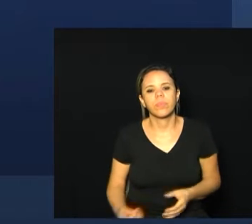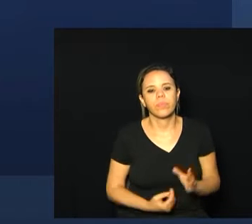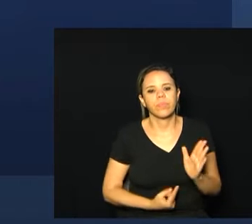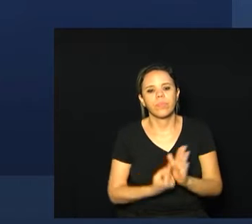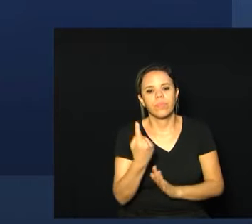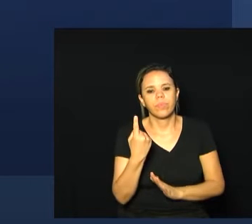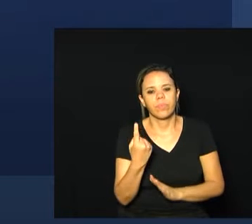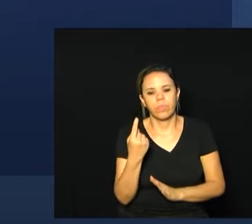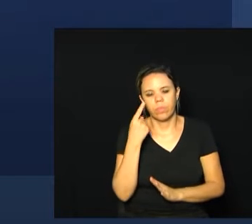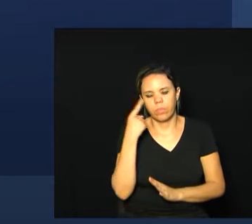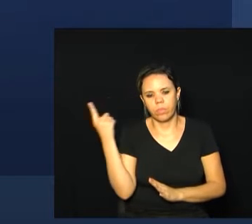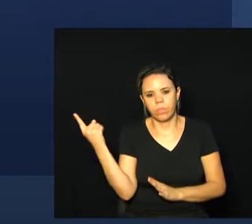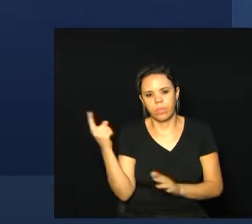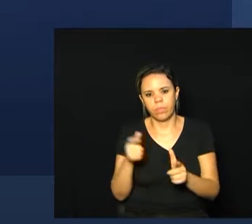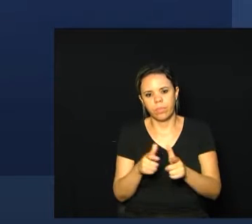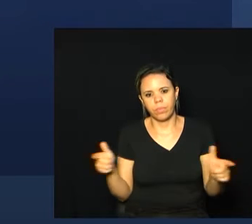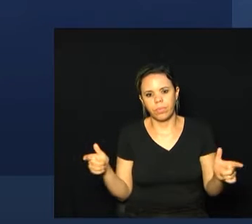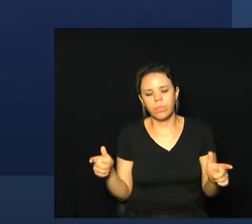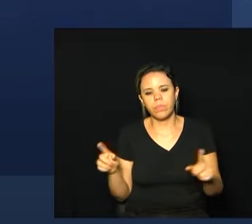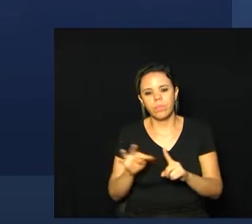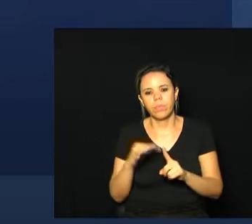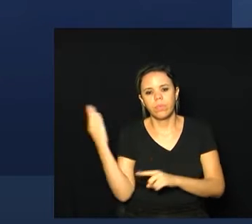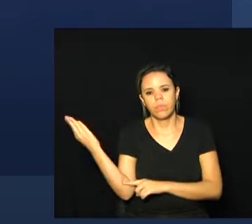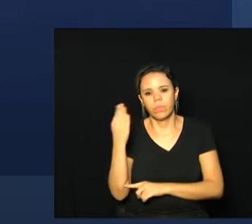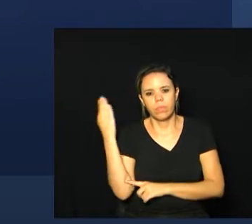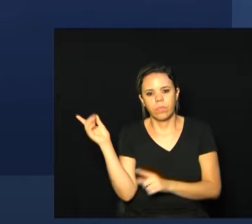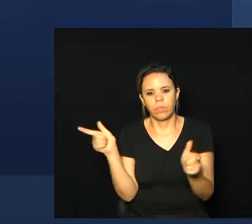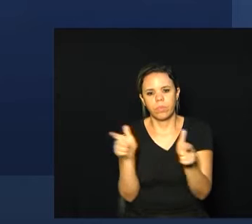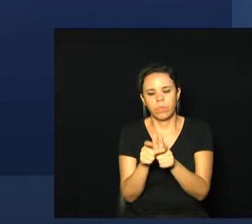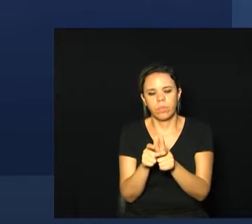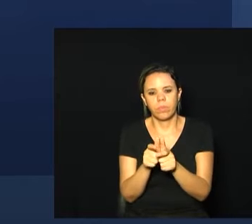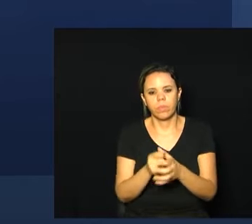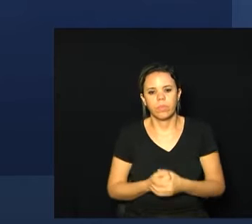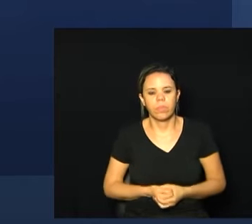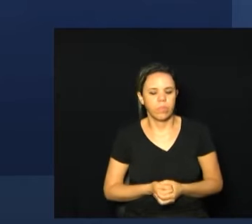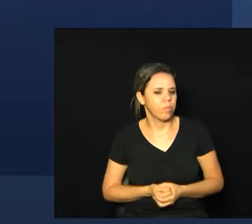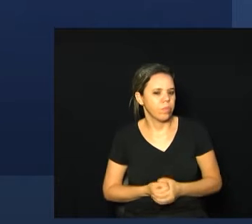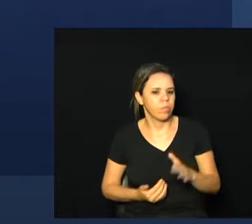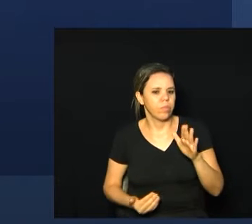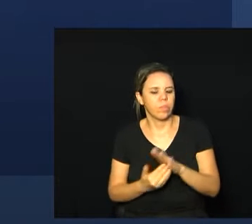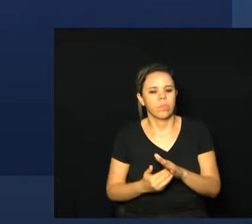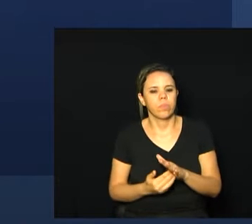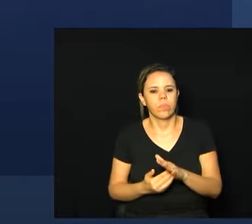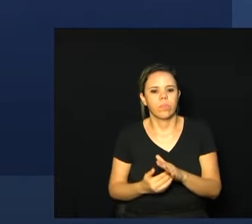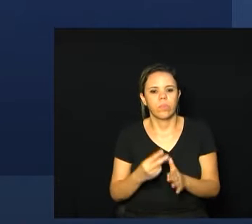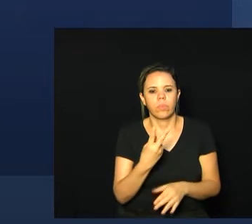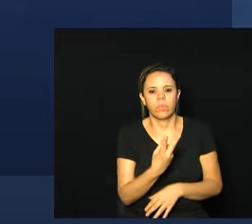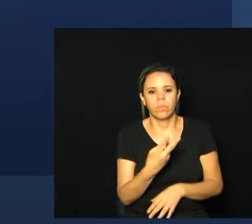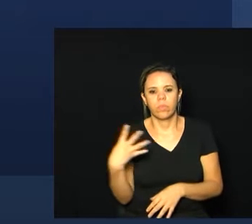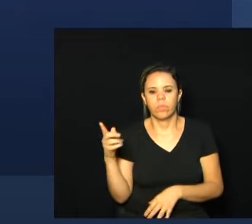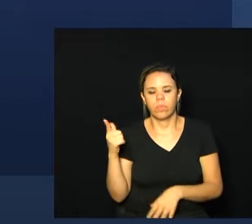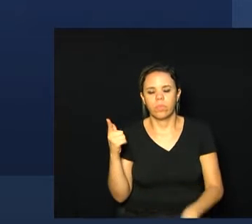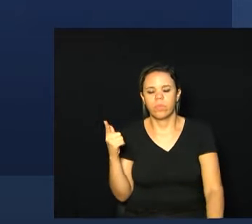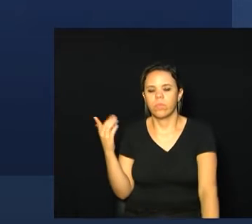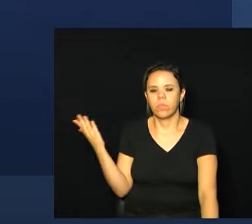elevada, mas olha como essa amplitude térmica, ela é bem menor, ela é pequena, máxima de apenas 24